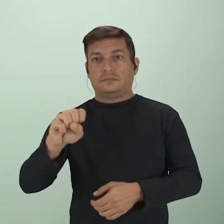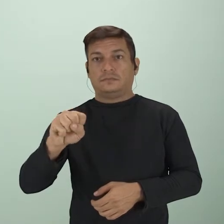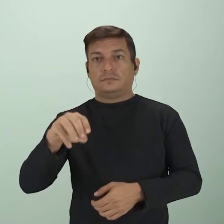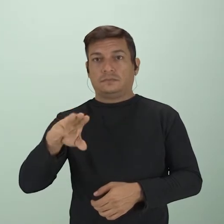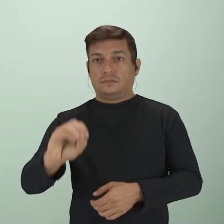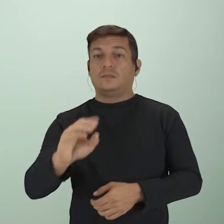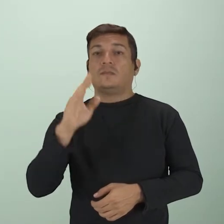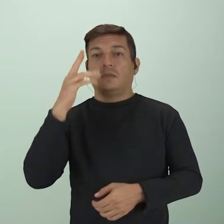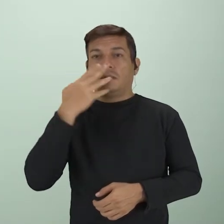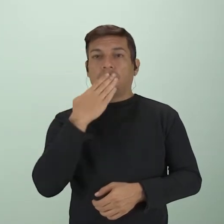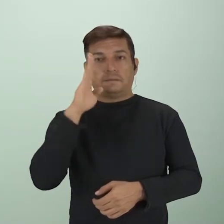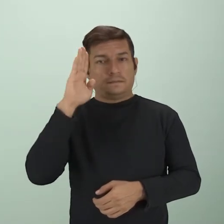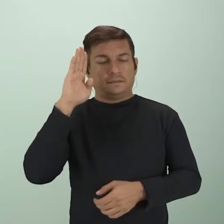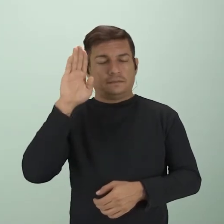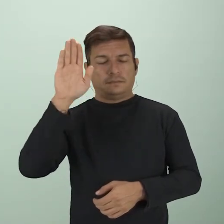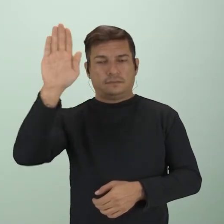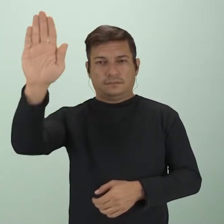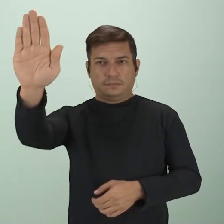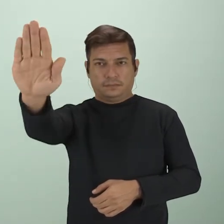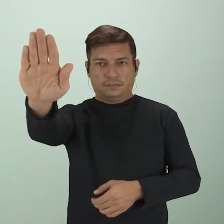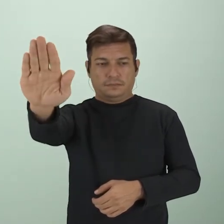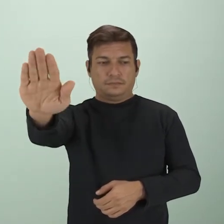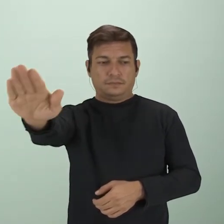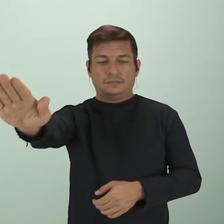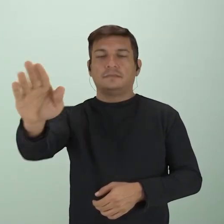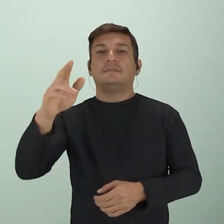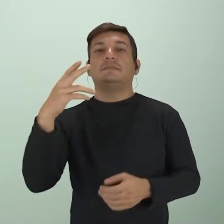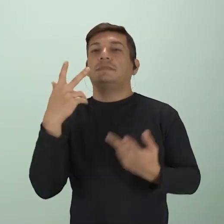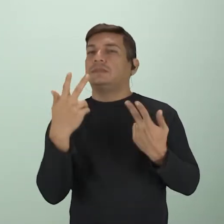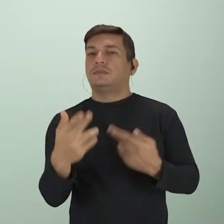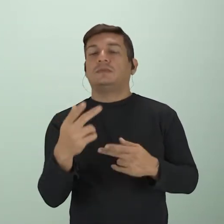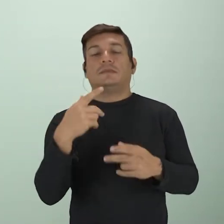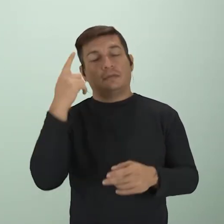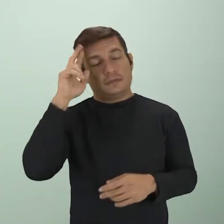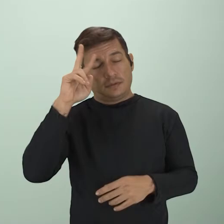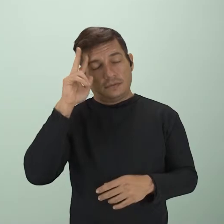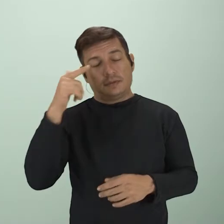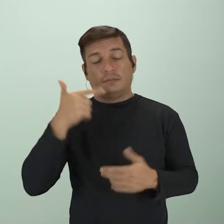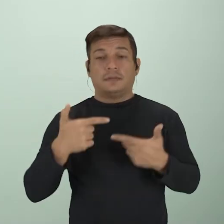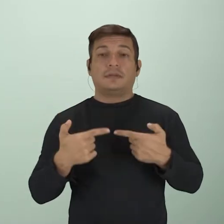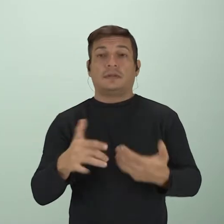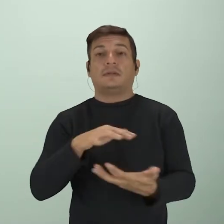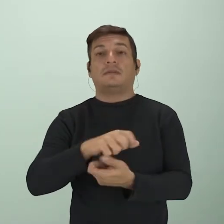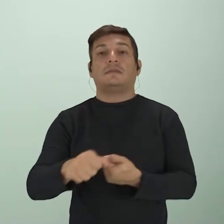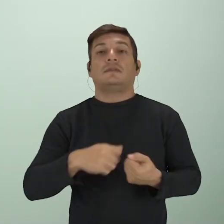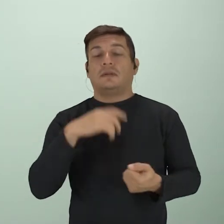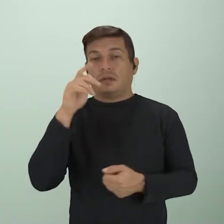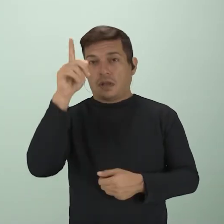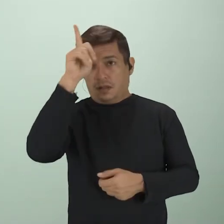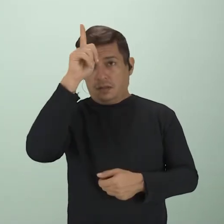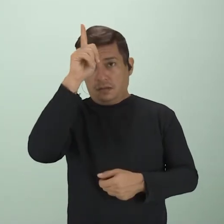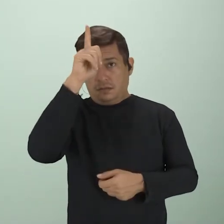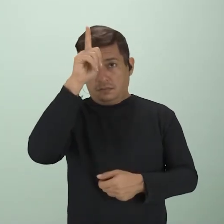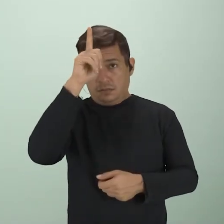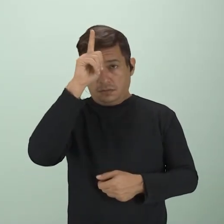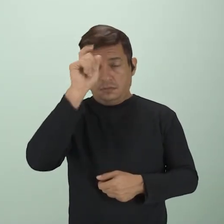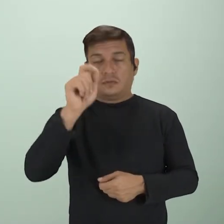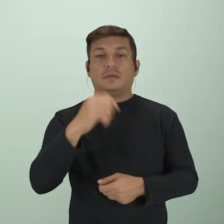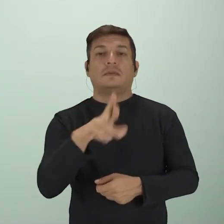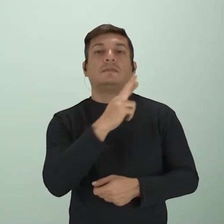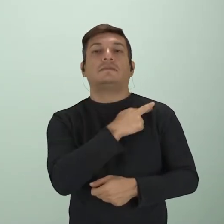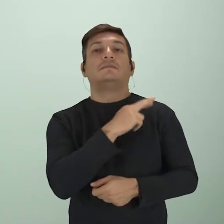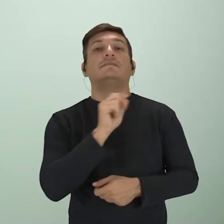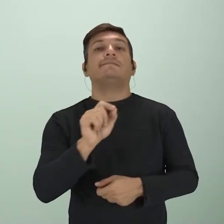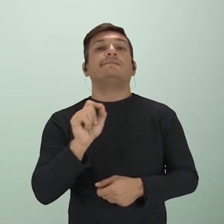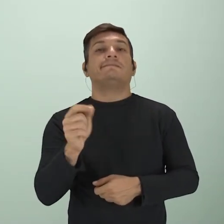condições, tá? Vamos lembrar que na Primeira Guerra Mundial, a Alemanha foi considerada a grande